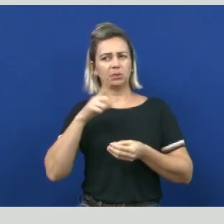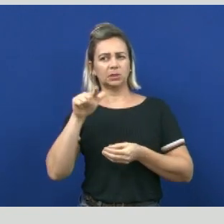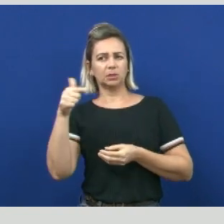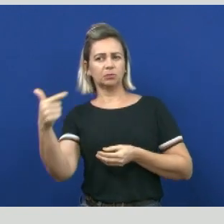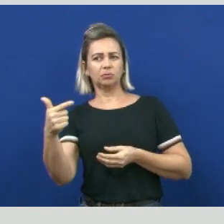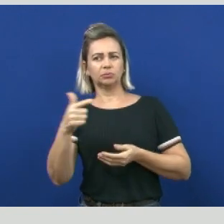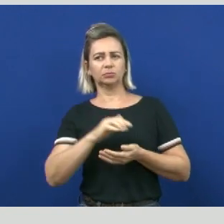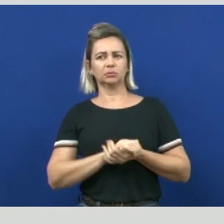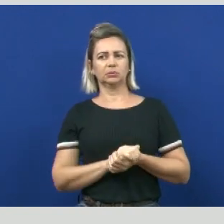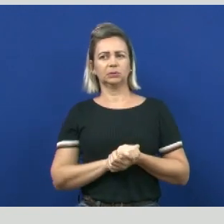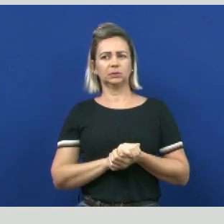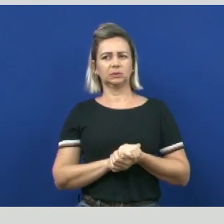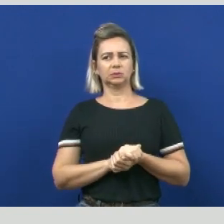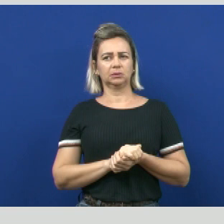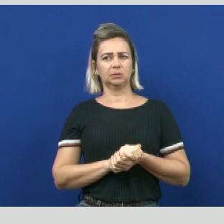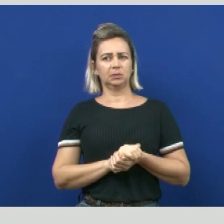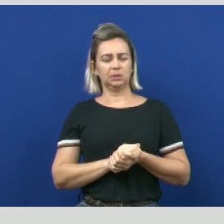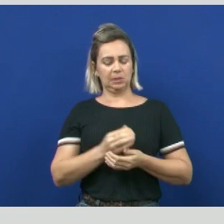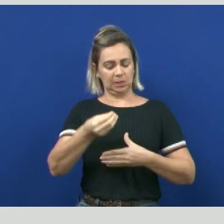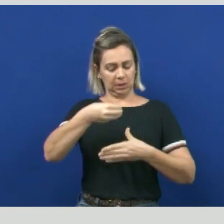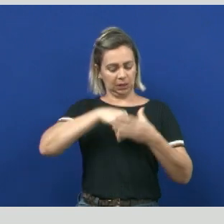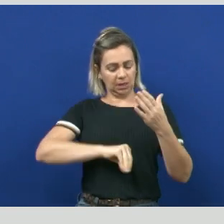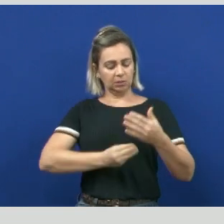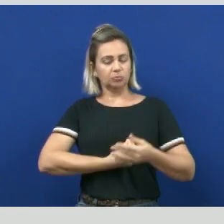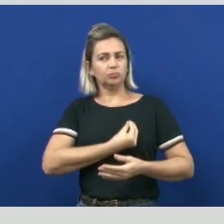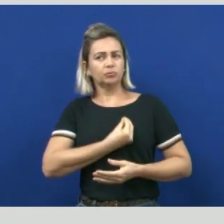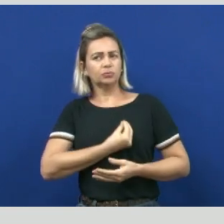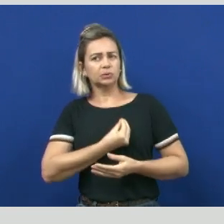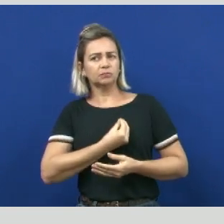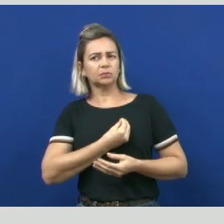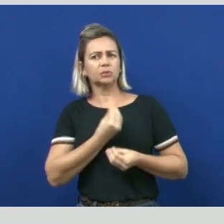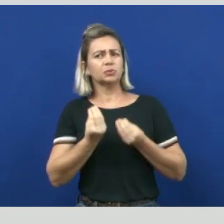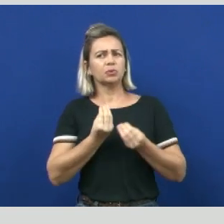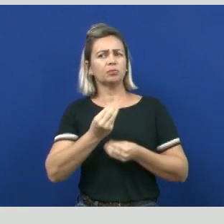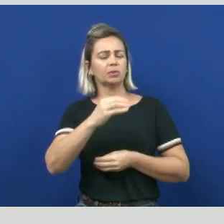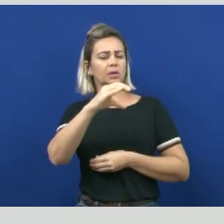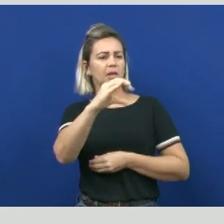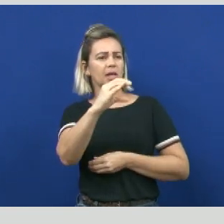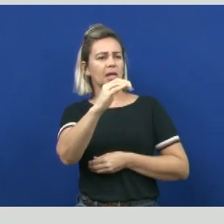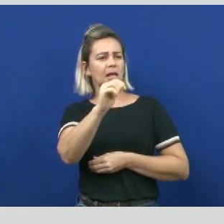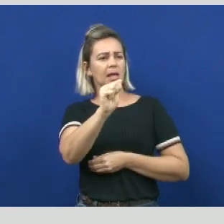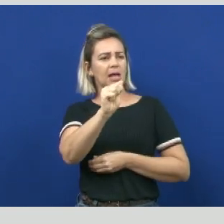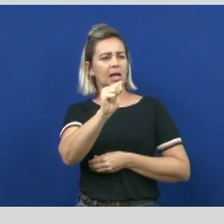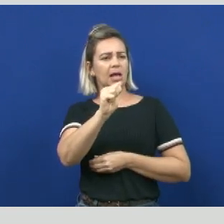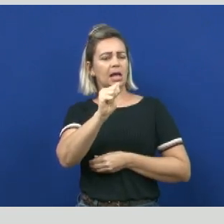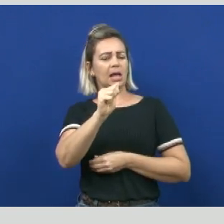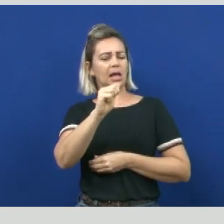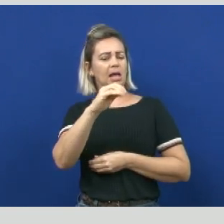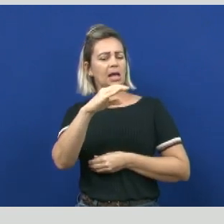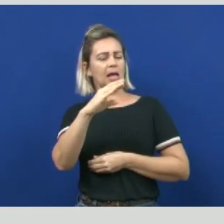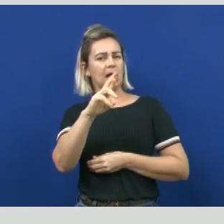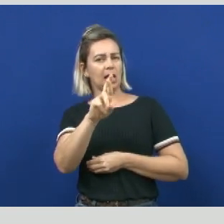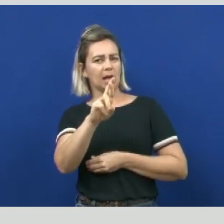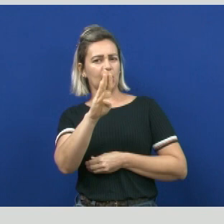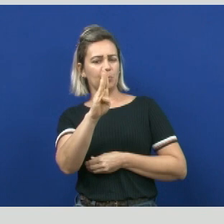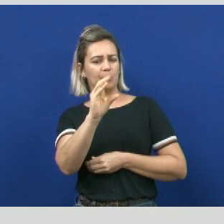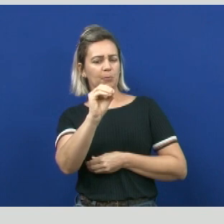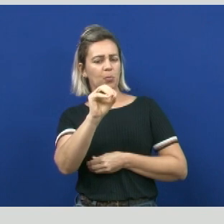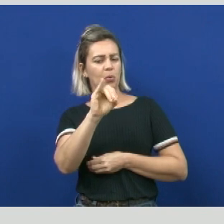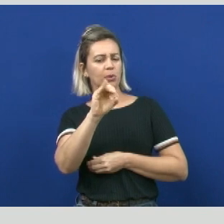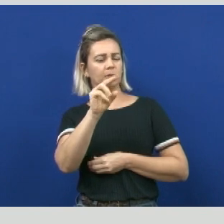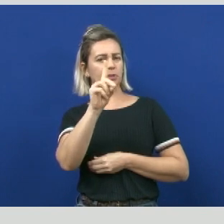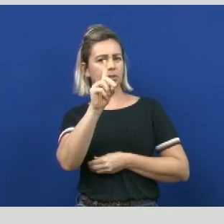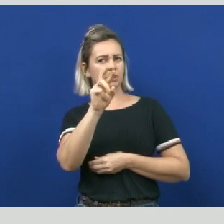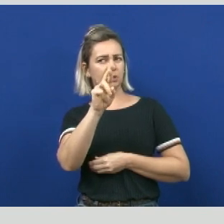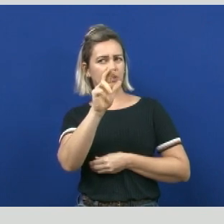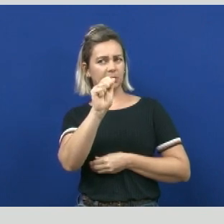orgânica, também encontrada nos seres vivos, são os carboidratos, né? Os carboidratos também representam a função